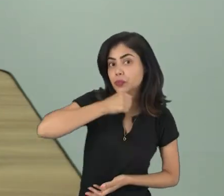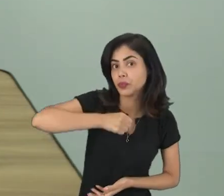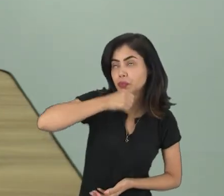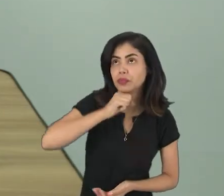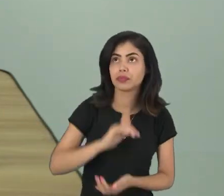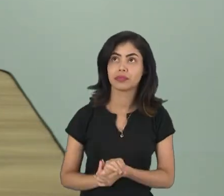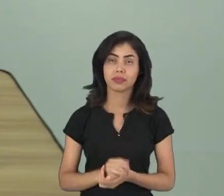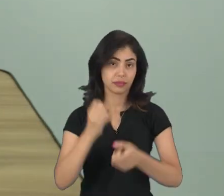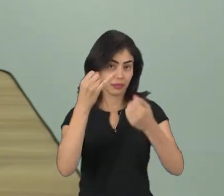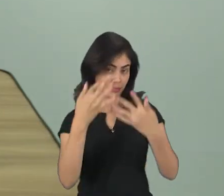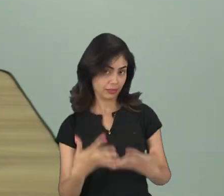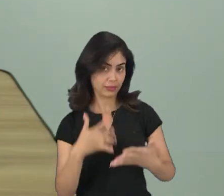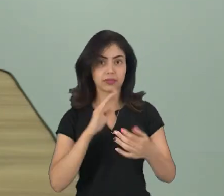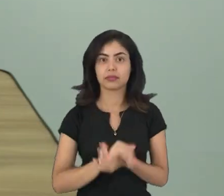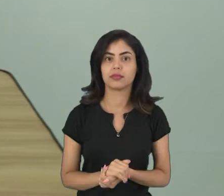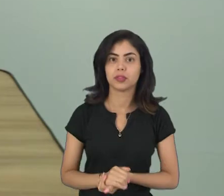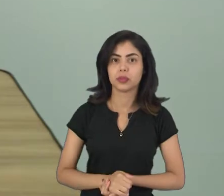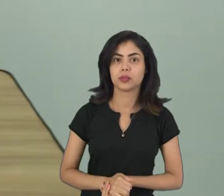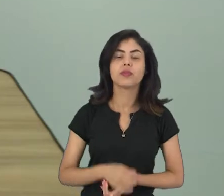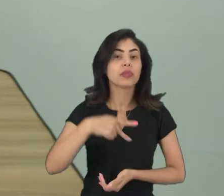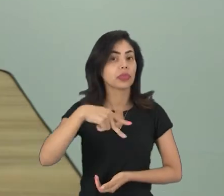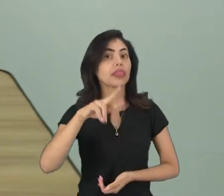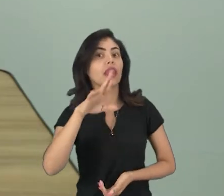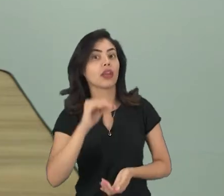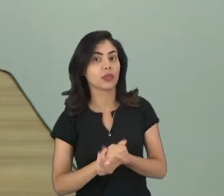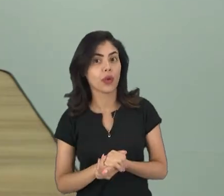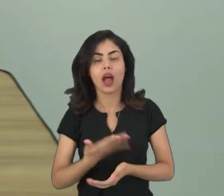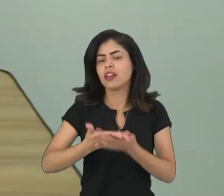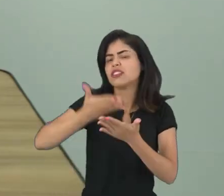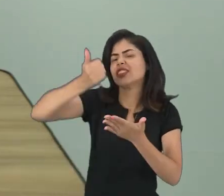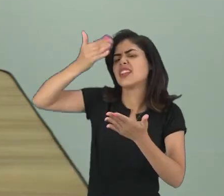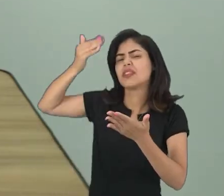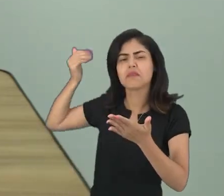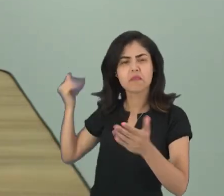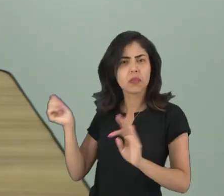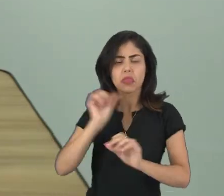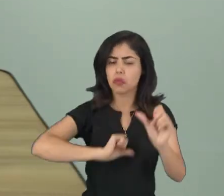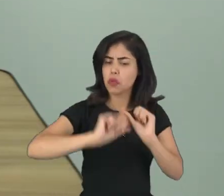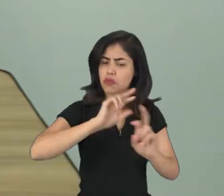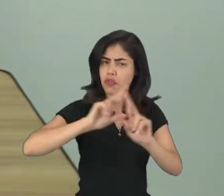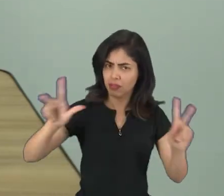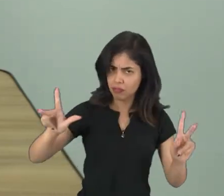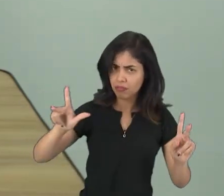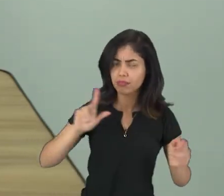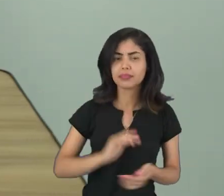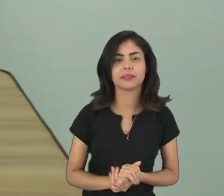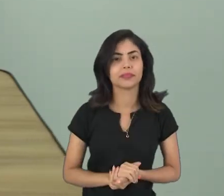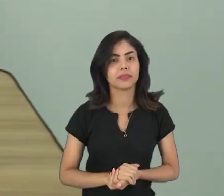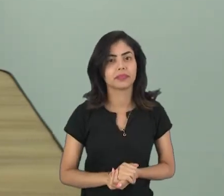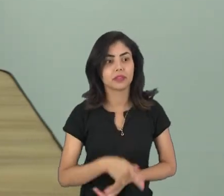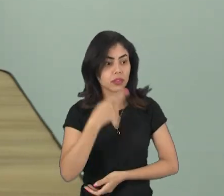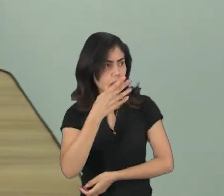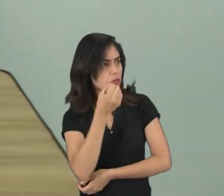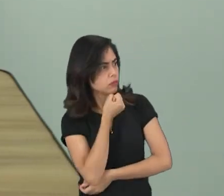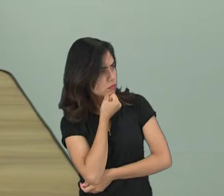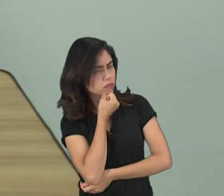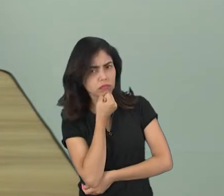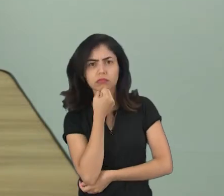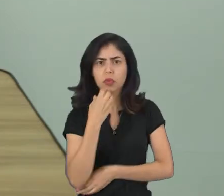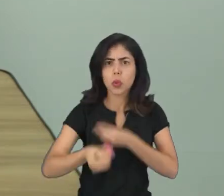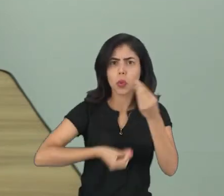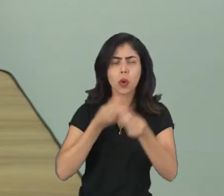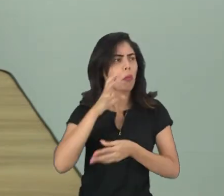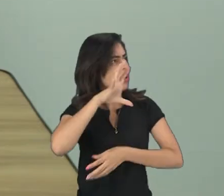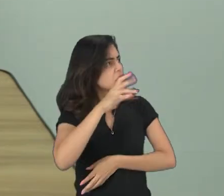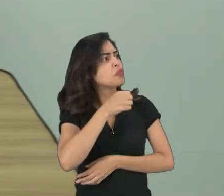estava contando para o neto que antigamente aquele lugar era totalmente diferente. E o neto falou bem assim: